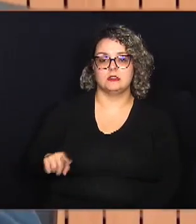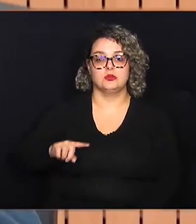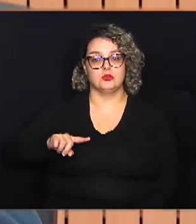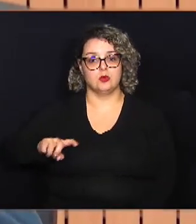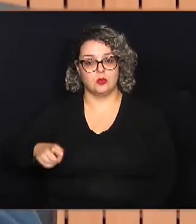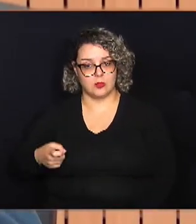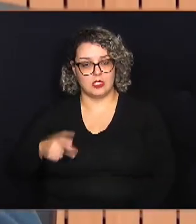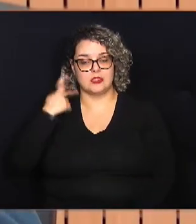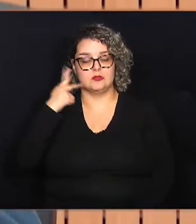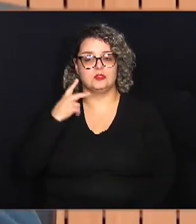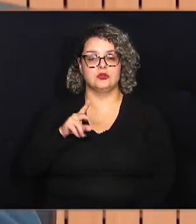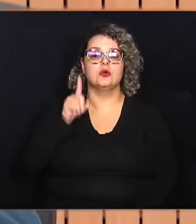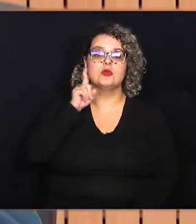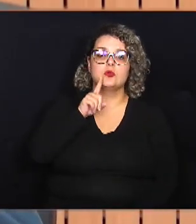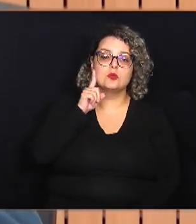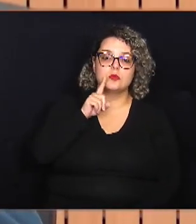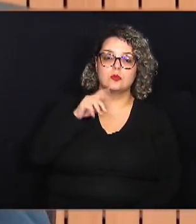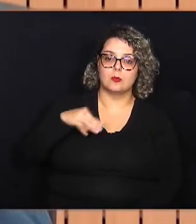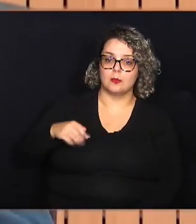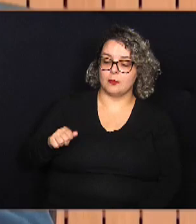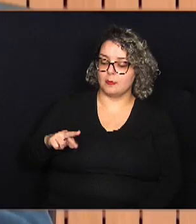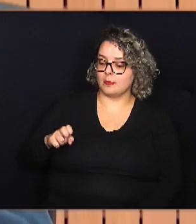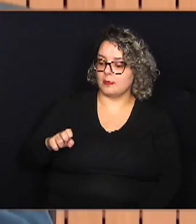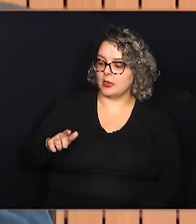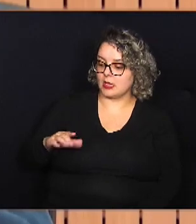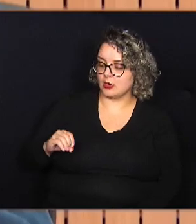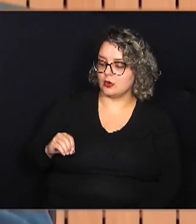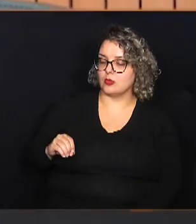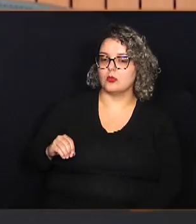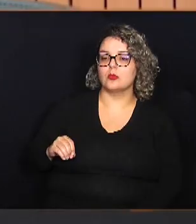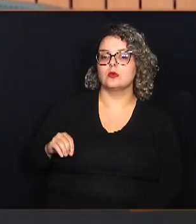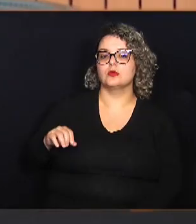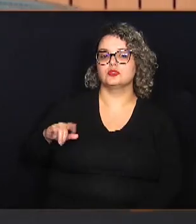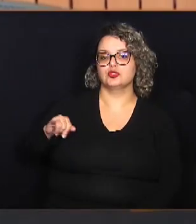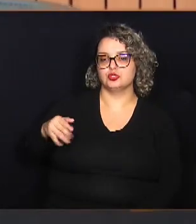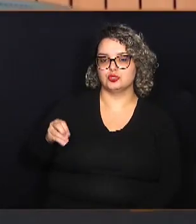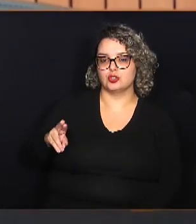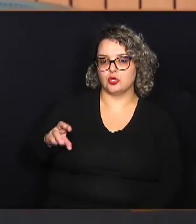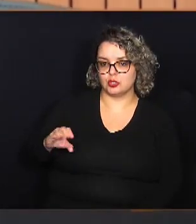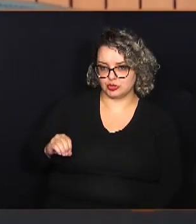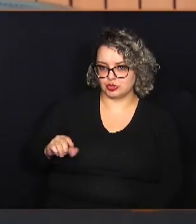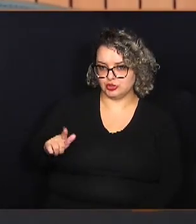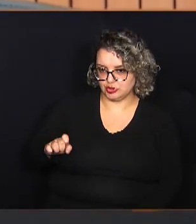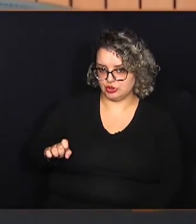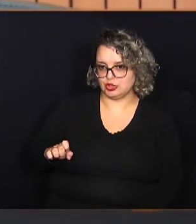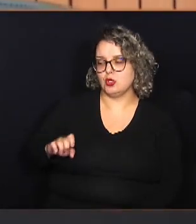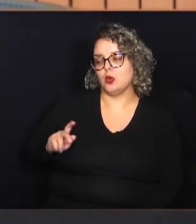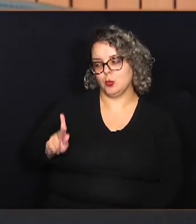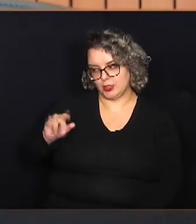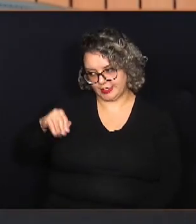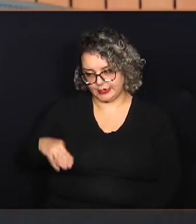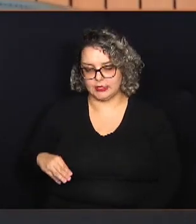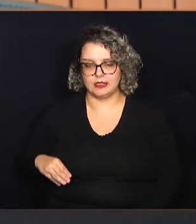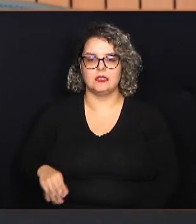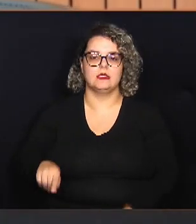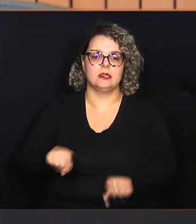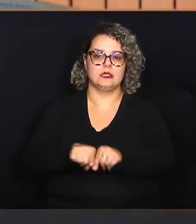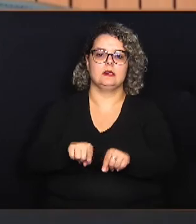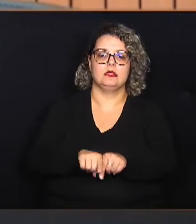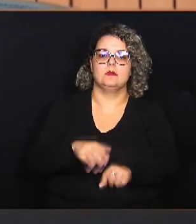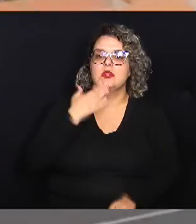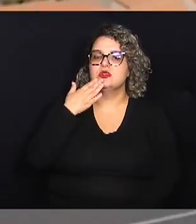de Americana, Marco Antônio Alves Jorge, o Kim, e o presidente da Câmara de Indaiatuba, vereador Pepo